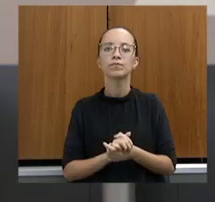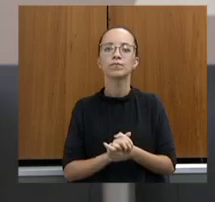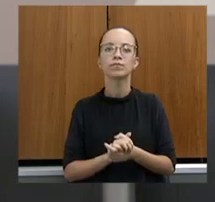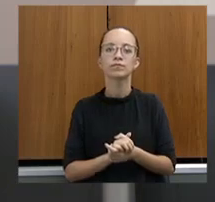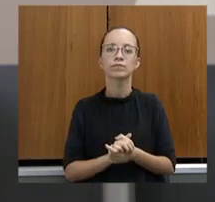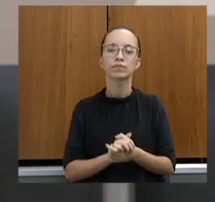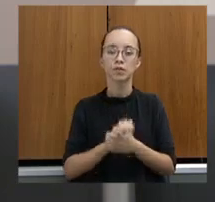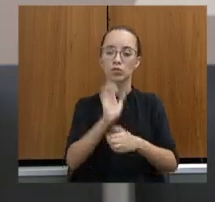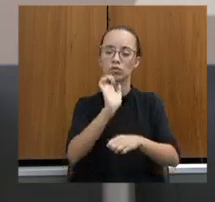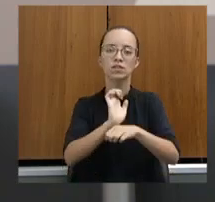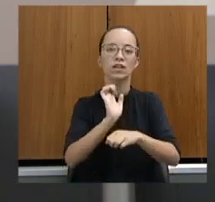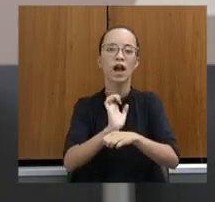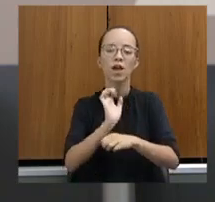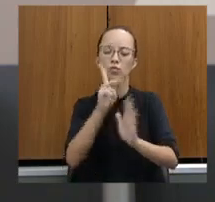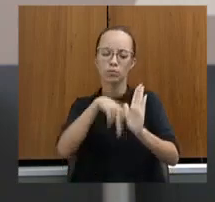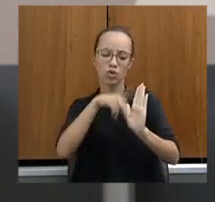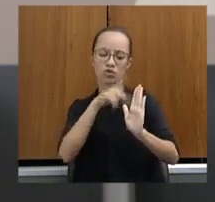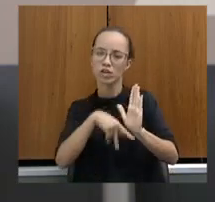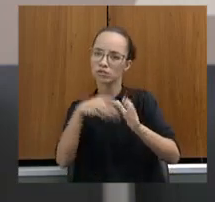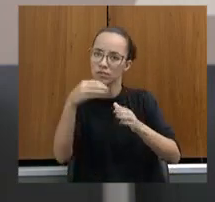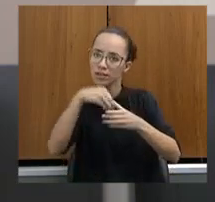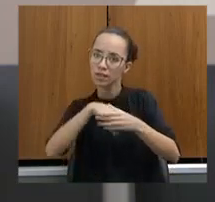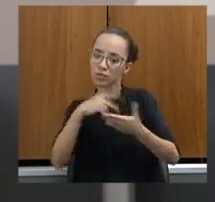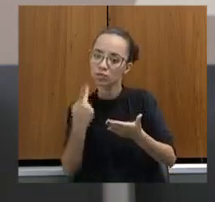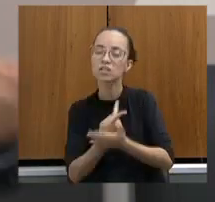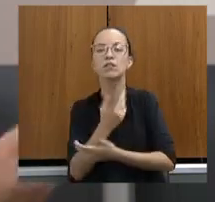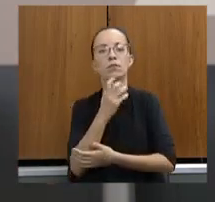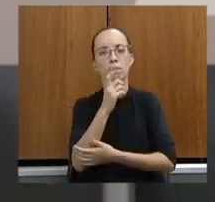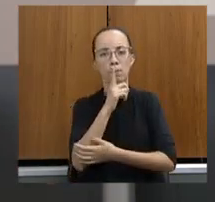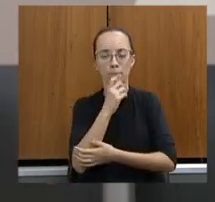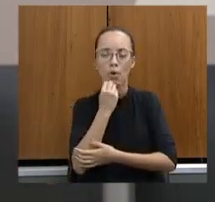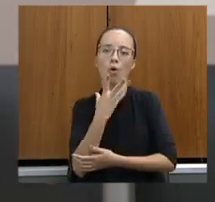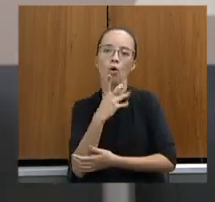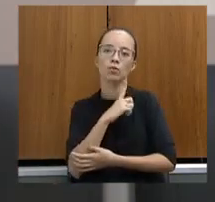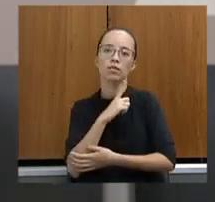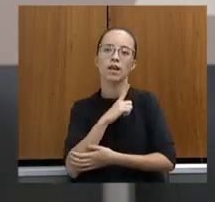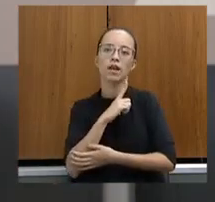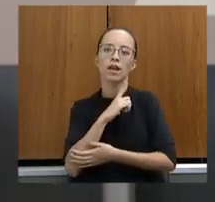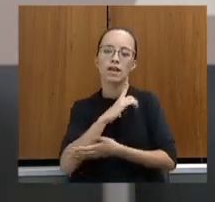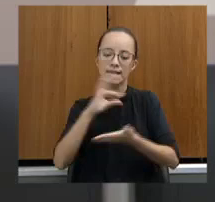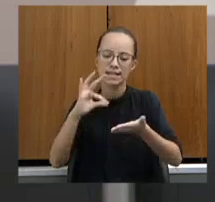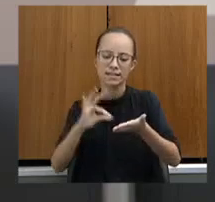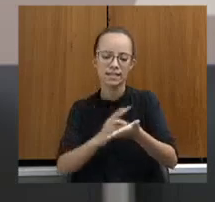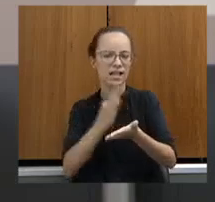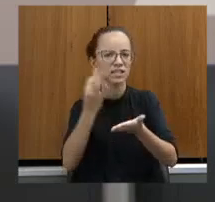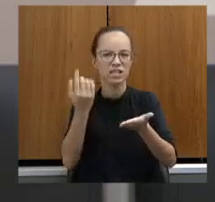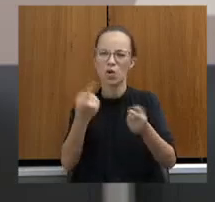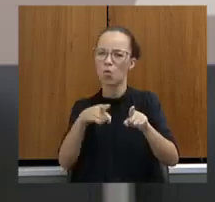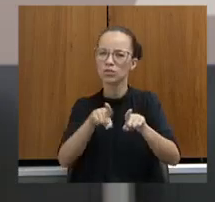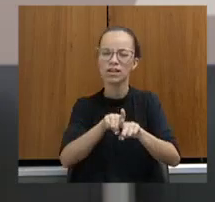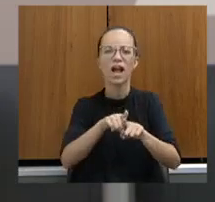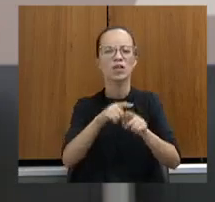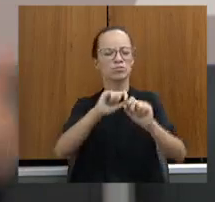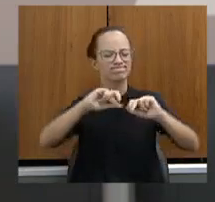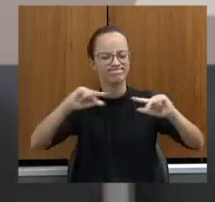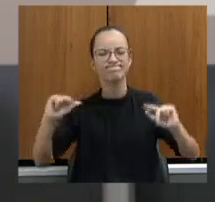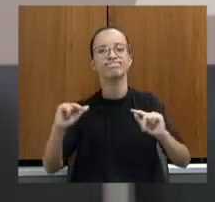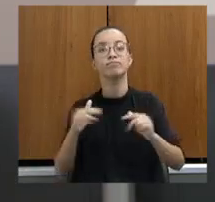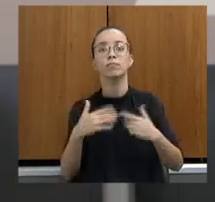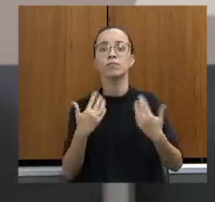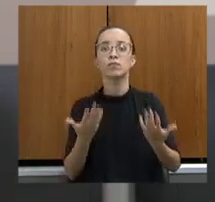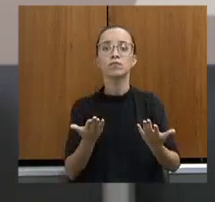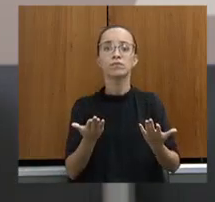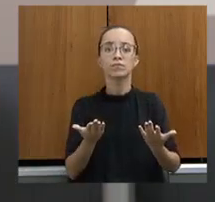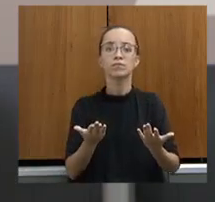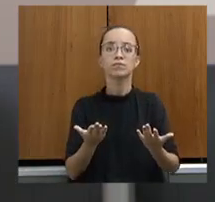do estado tem projetos bons acontecendo já e hoje assim licitação né enfim então o Estado